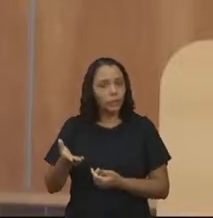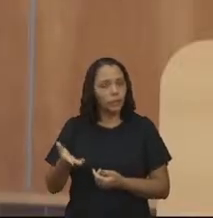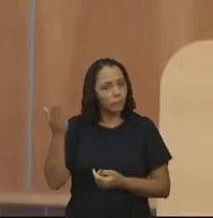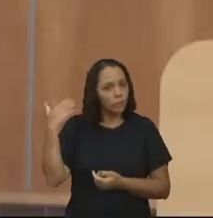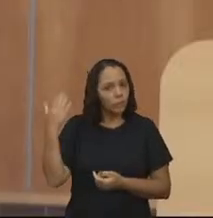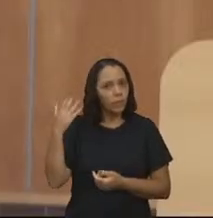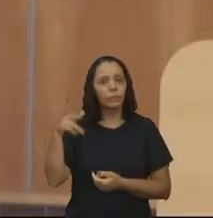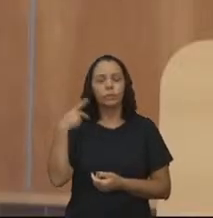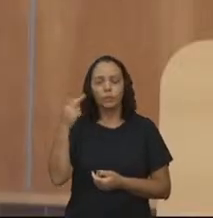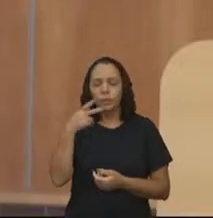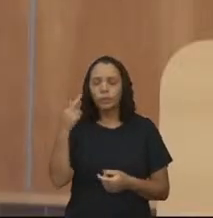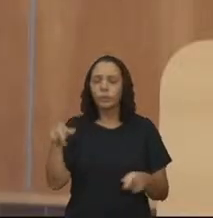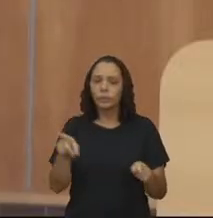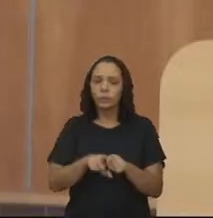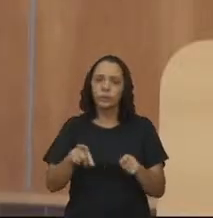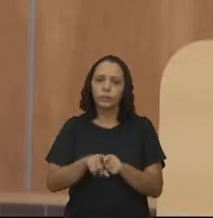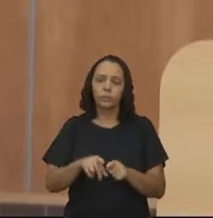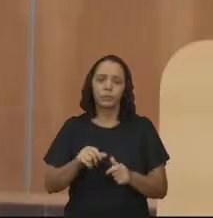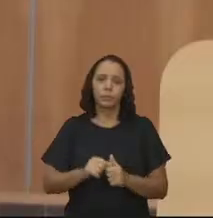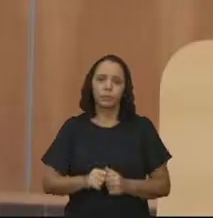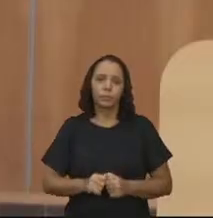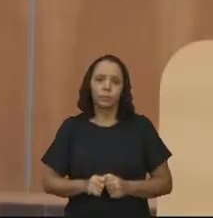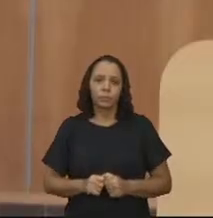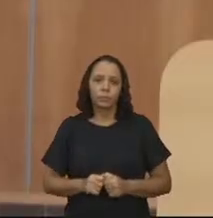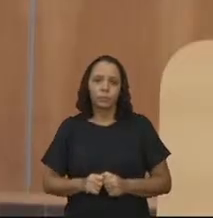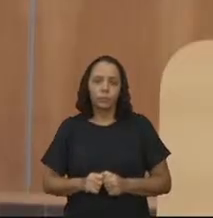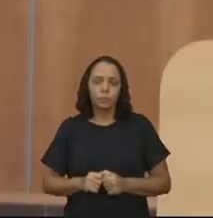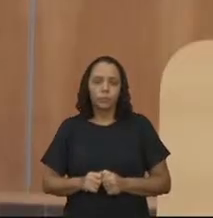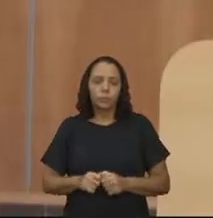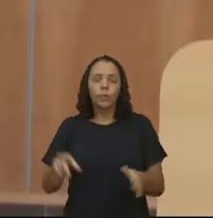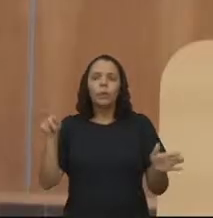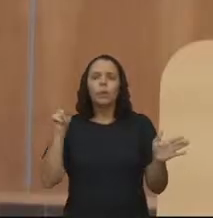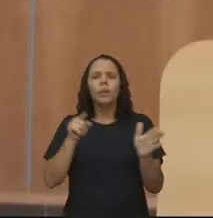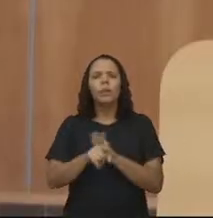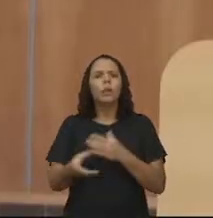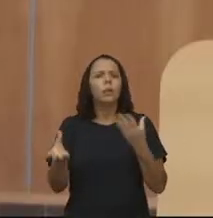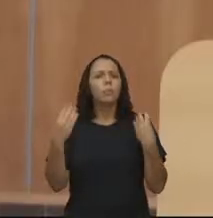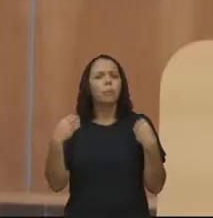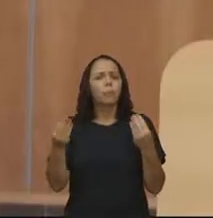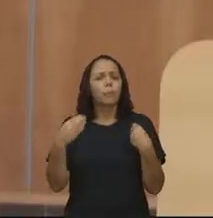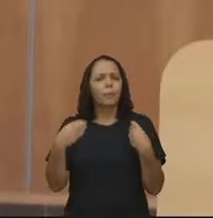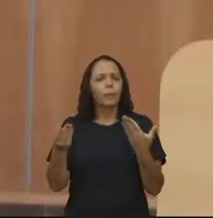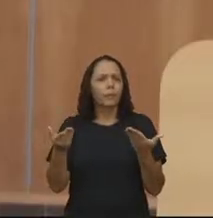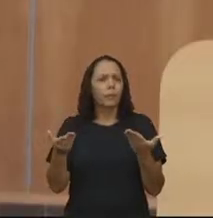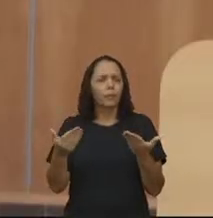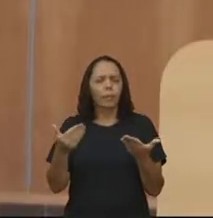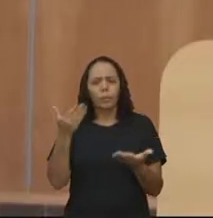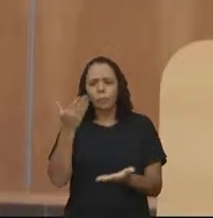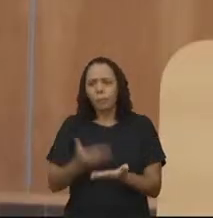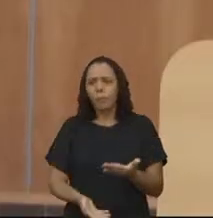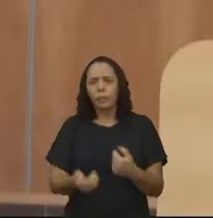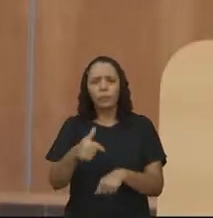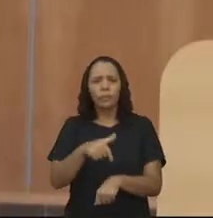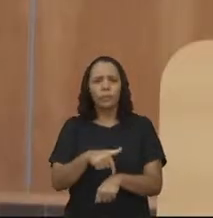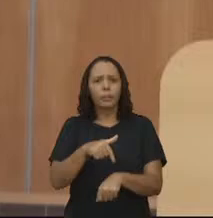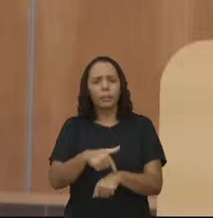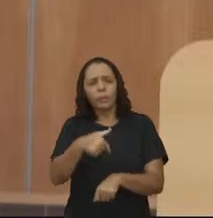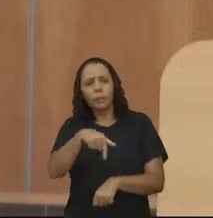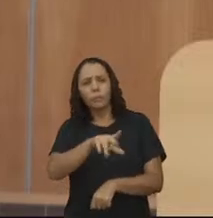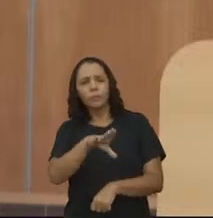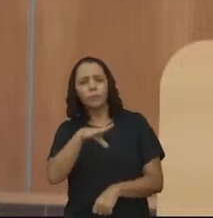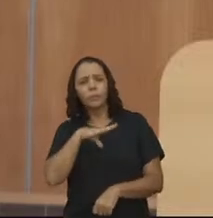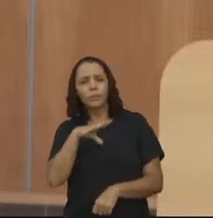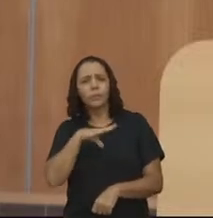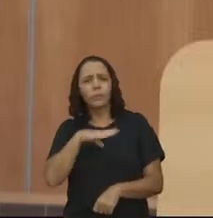comigo. Então, para que eu vou perder tempo de ir para a